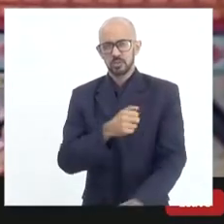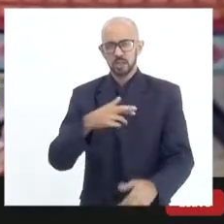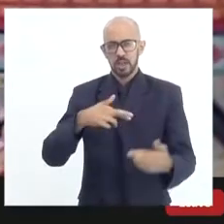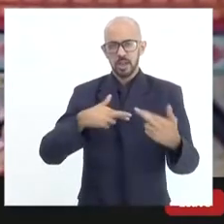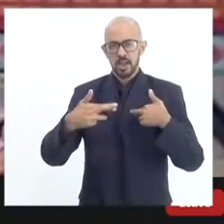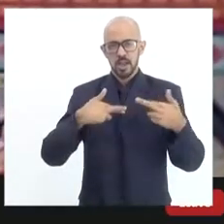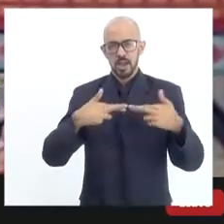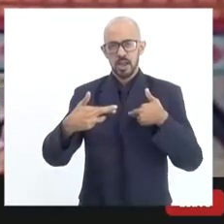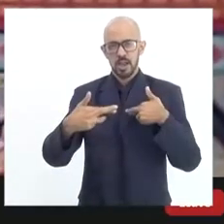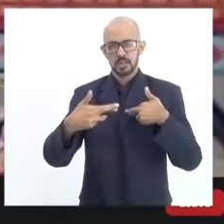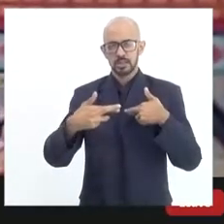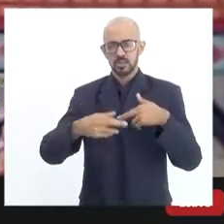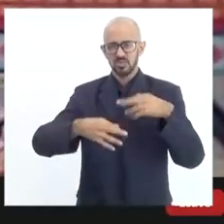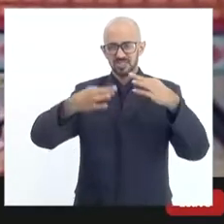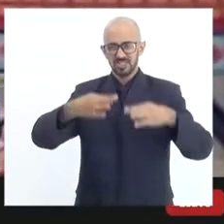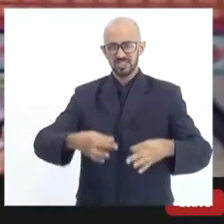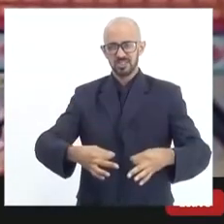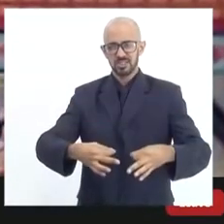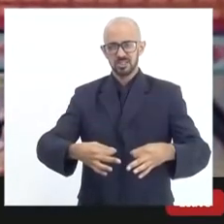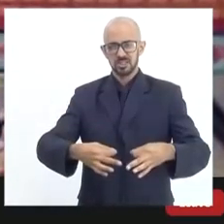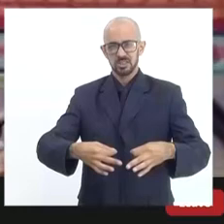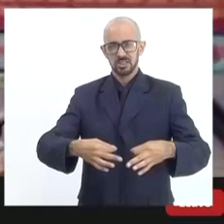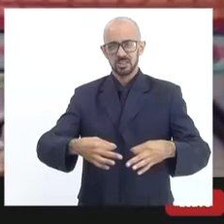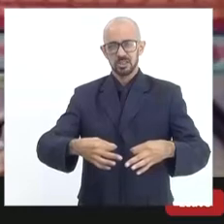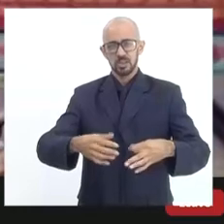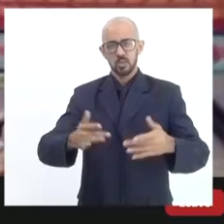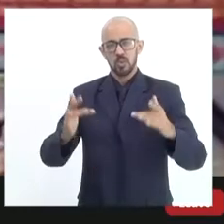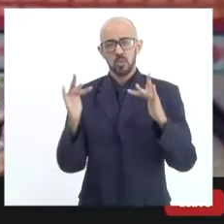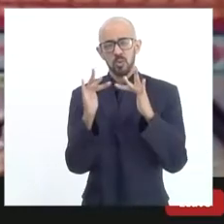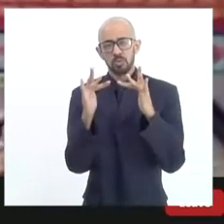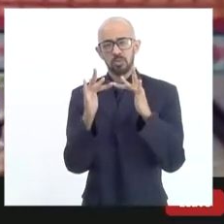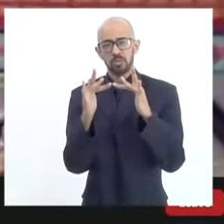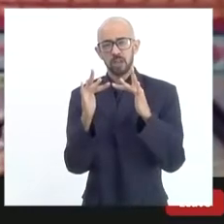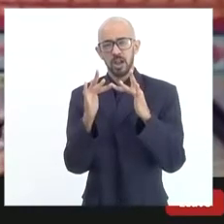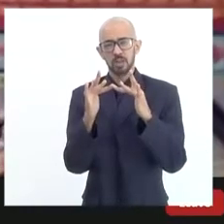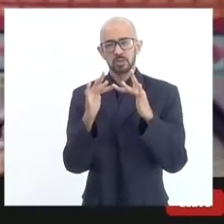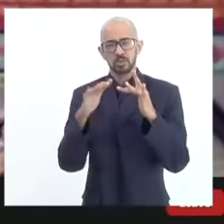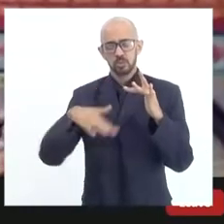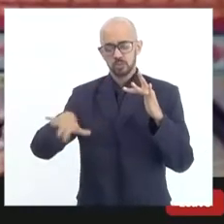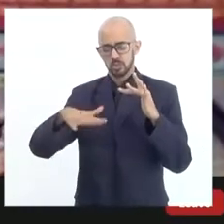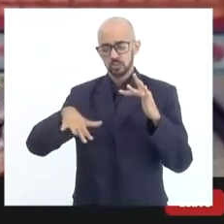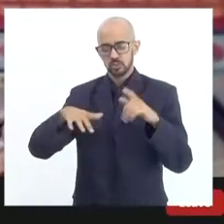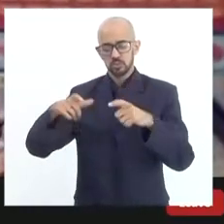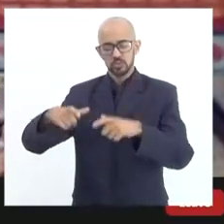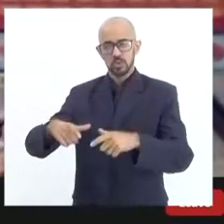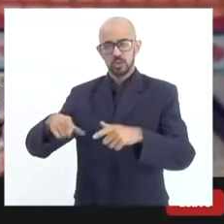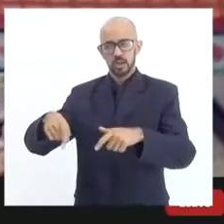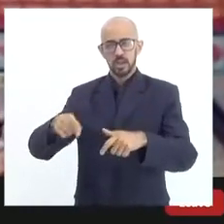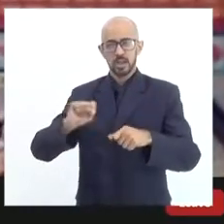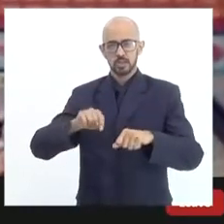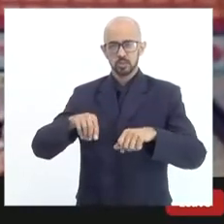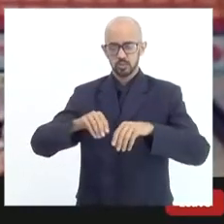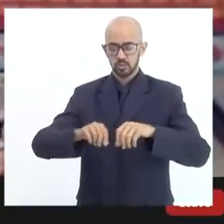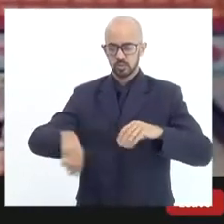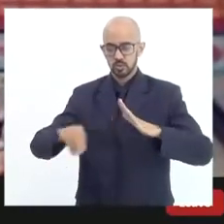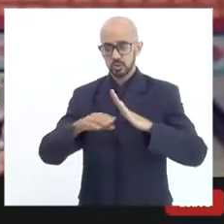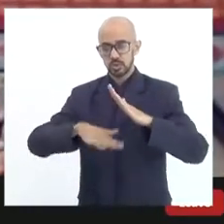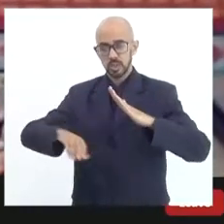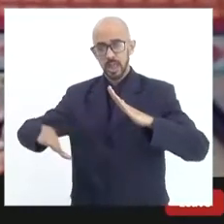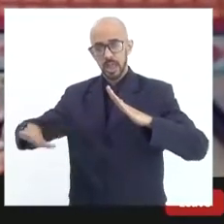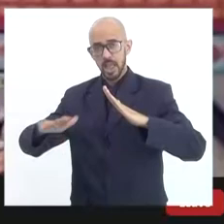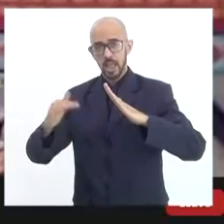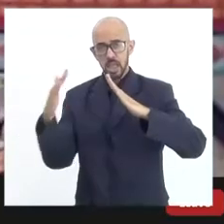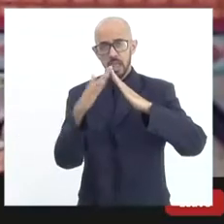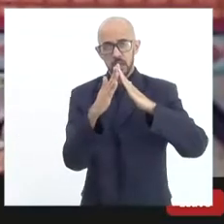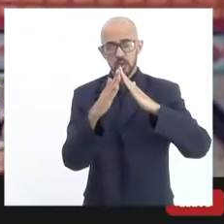relação concreta, tanto com a lida dos espaços, né, dos terreiros, quanto